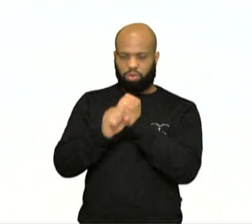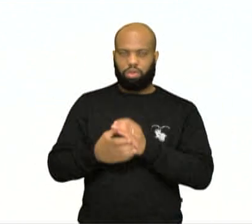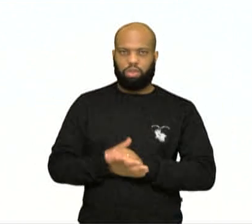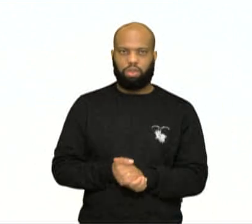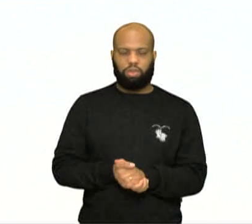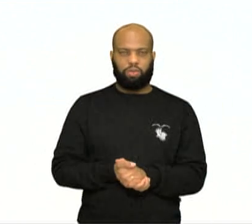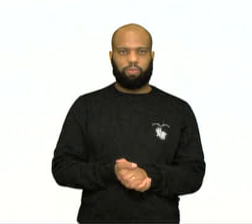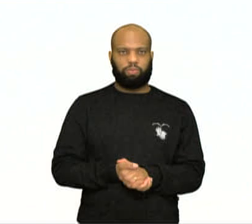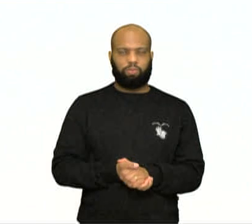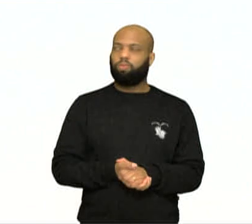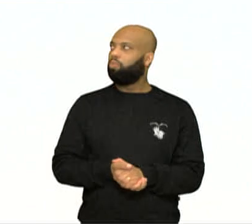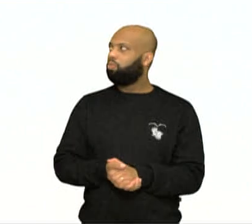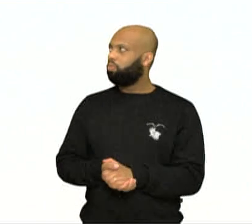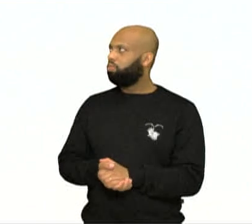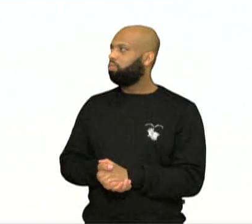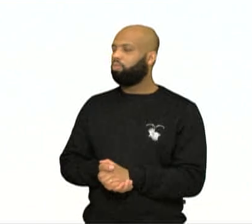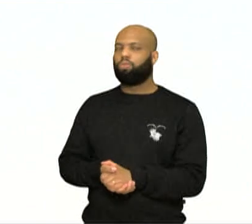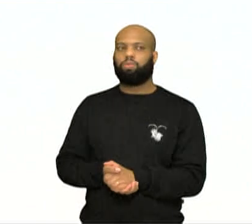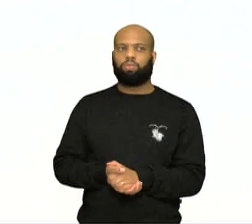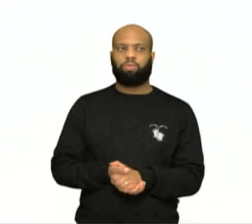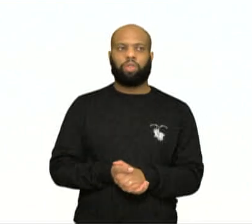o arredondamento, né, de